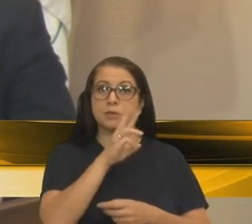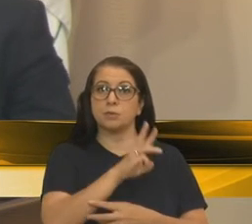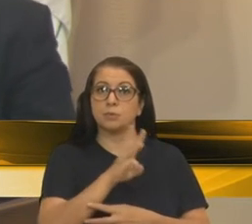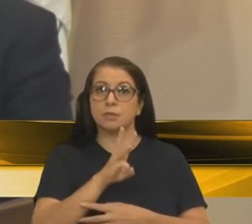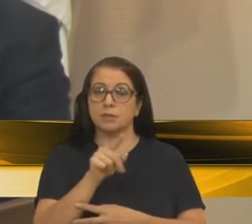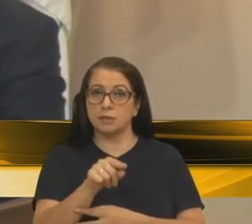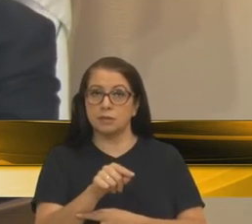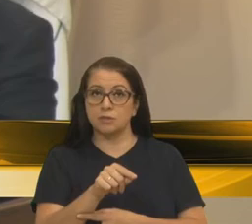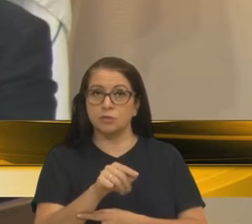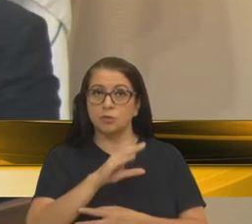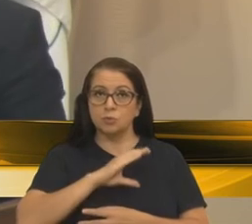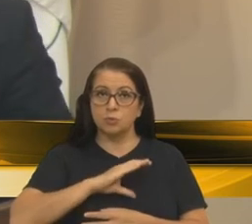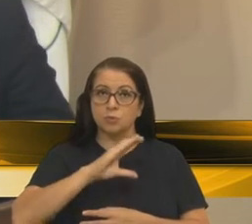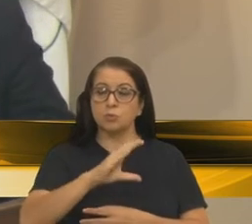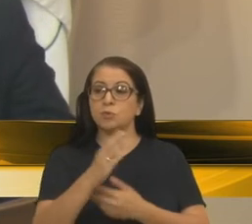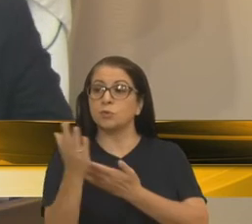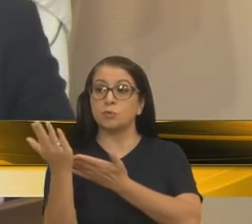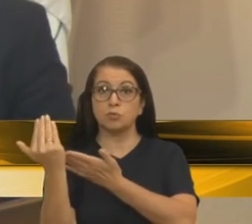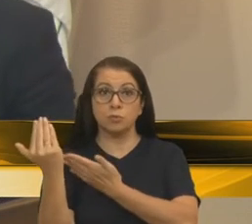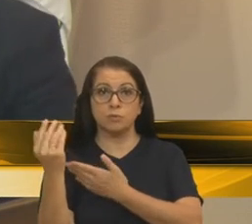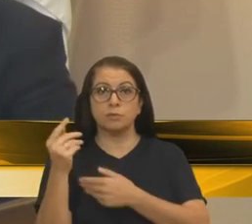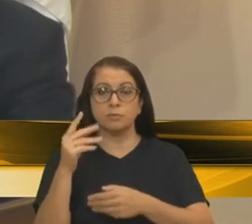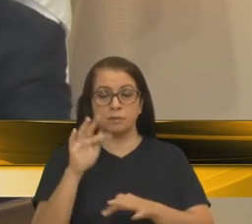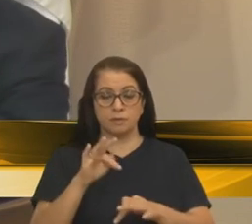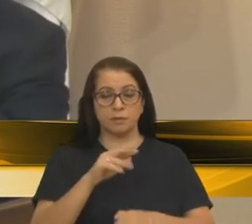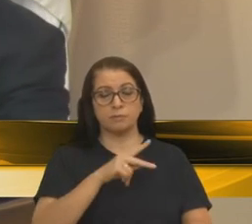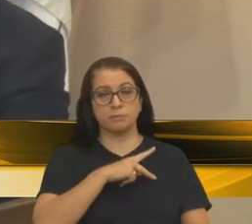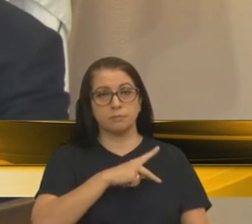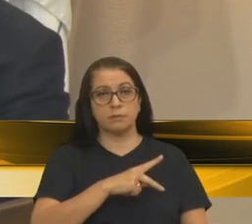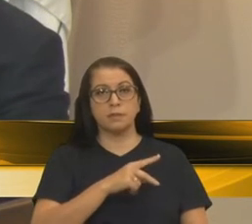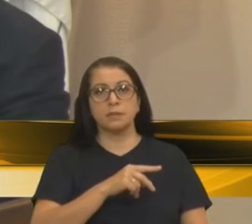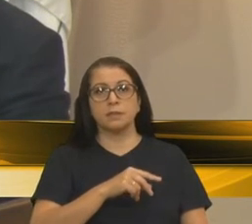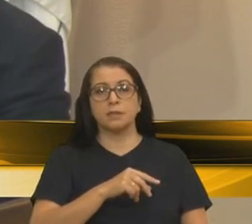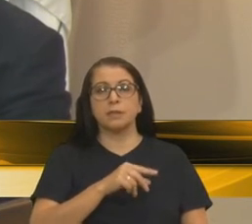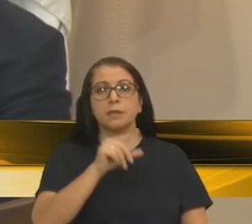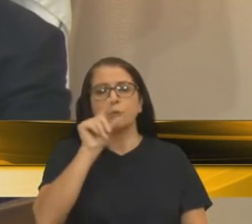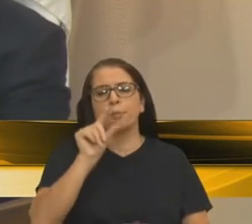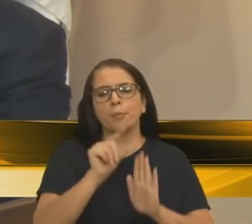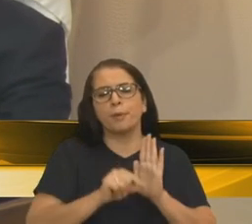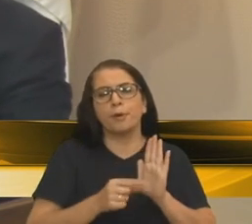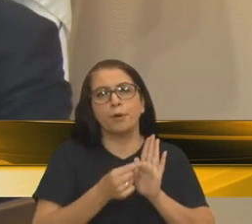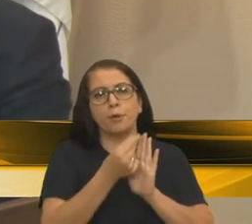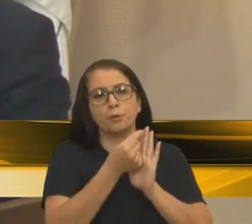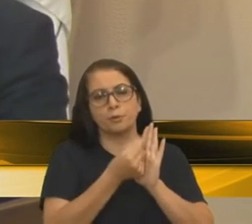site a Coordenadoria da Juventude. Para encerrar, senhor presidente, é o menor orçamento